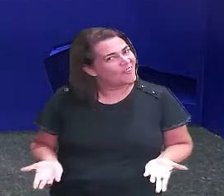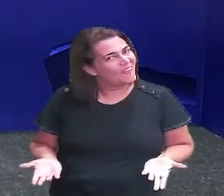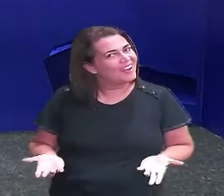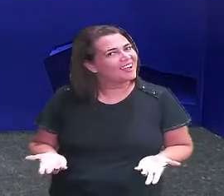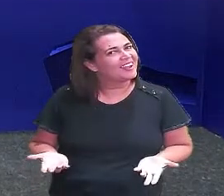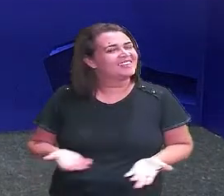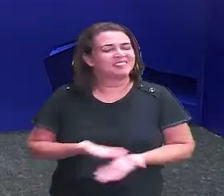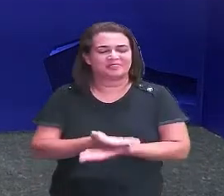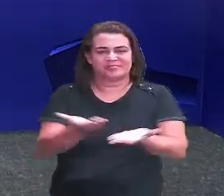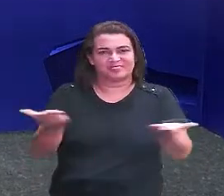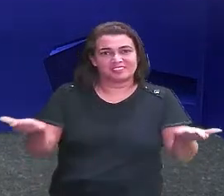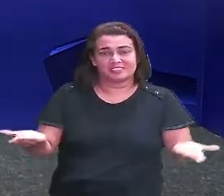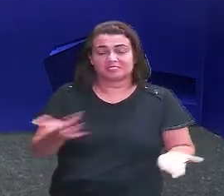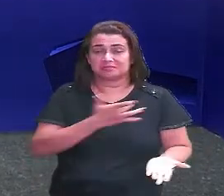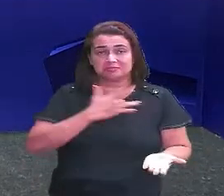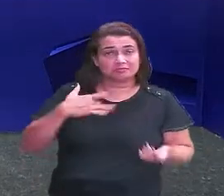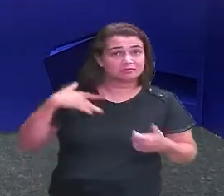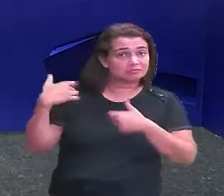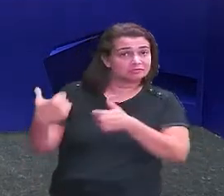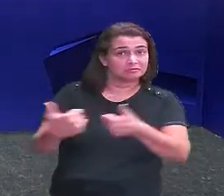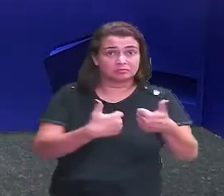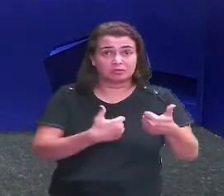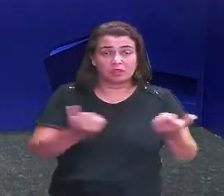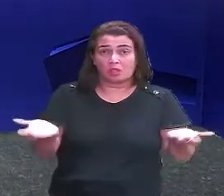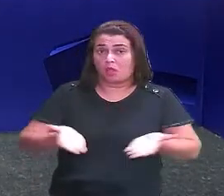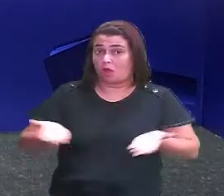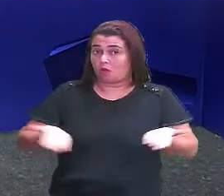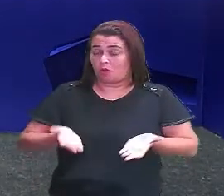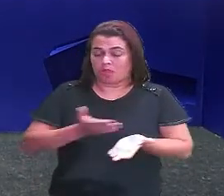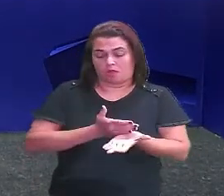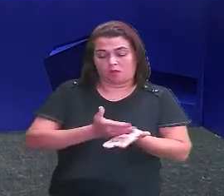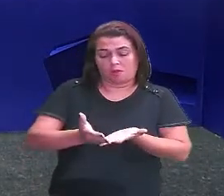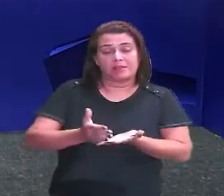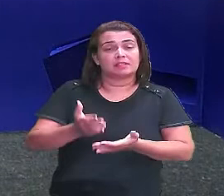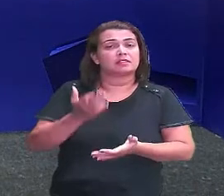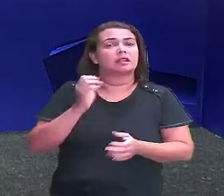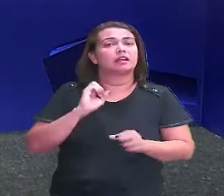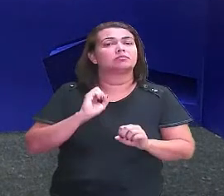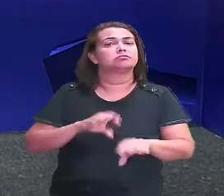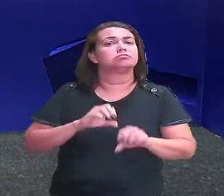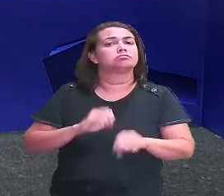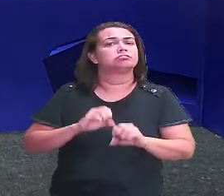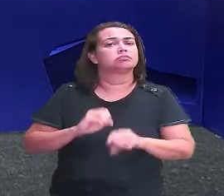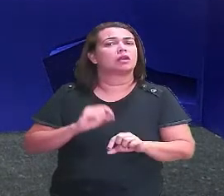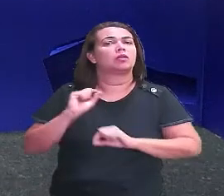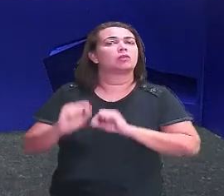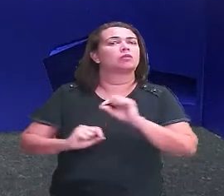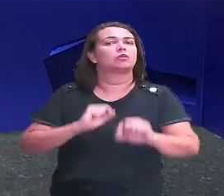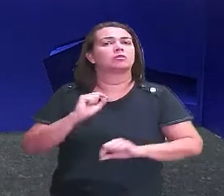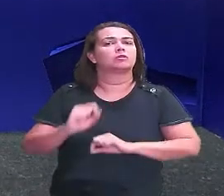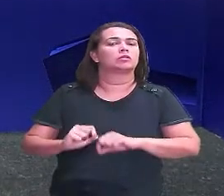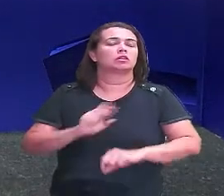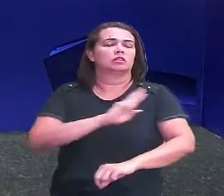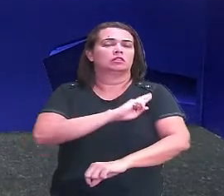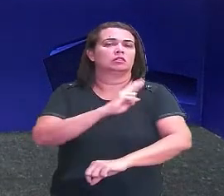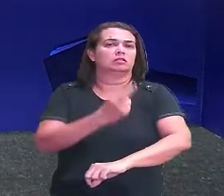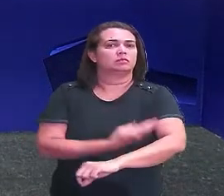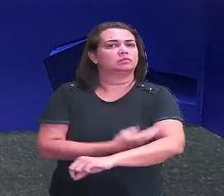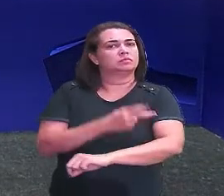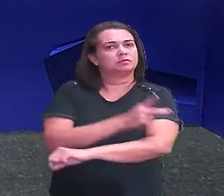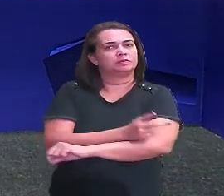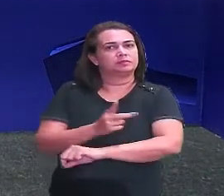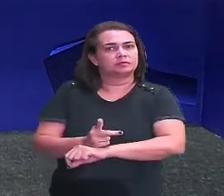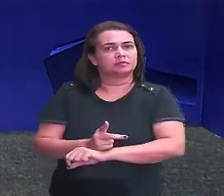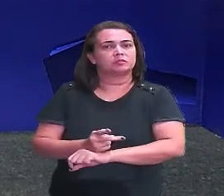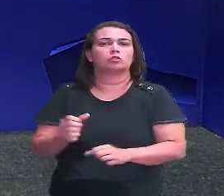Olá, pessoal, tudo bom com vocês? Vamos dar início à nossa aula de fortalecimento pedagógico com as turmas de segundo e terceiros